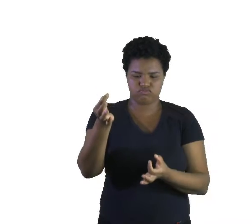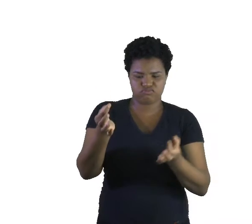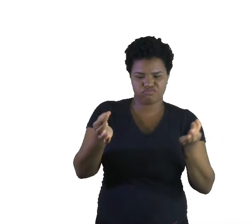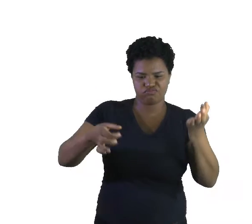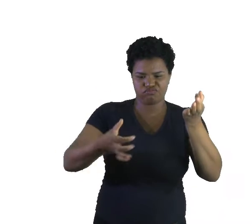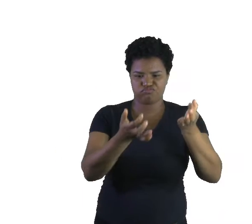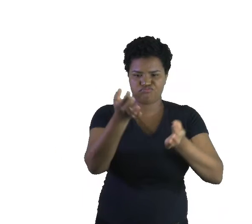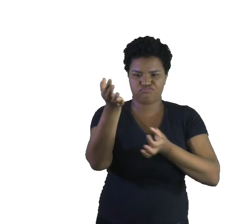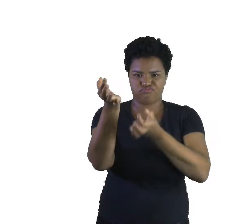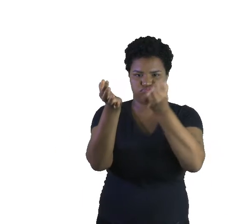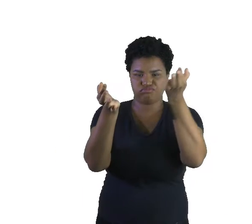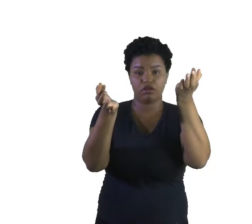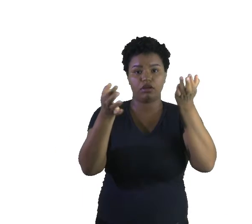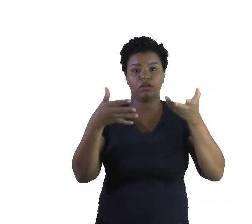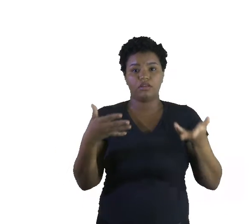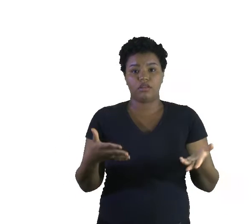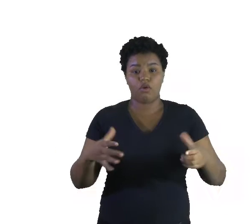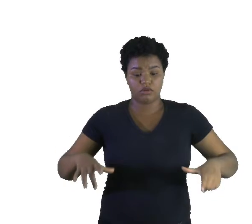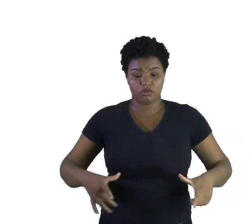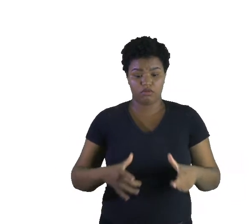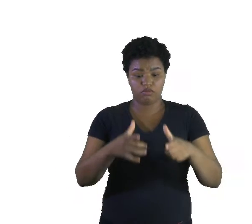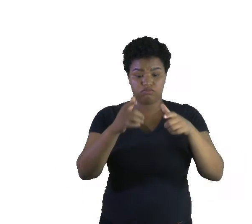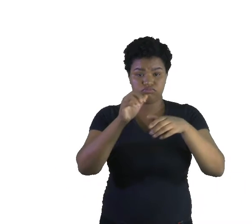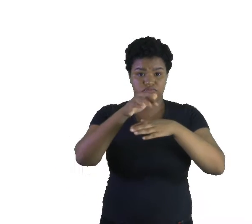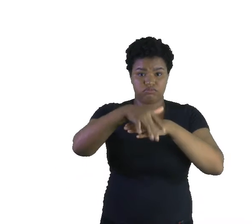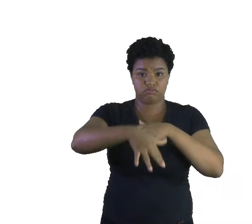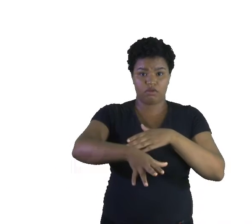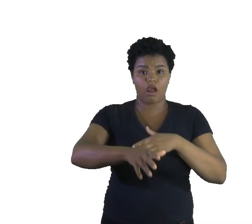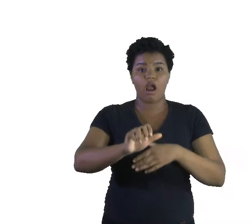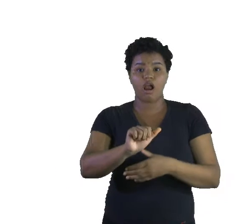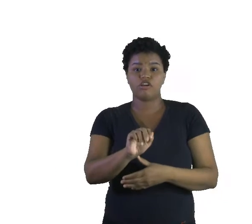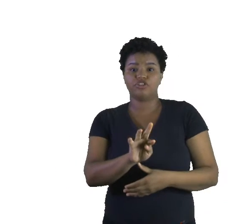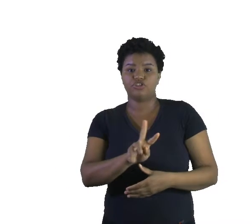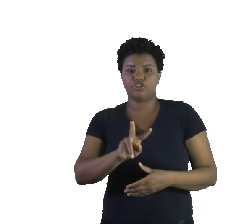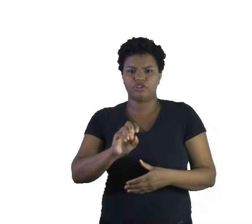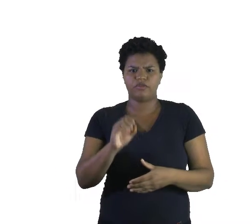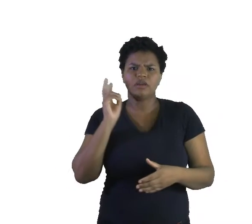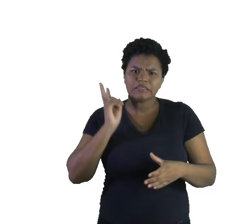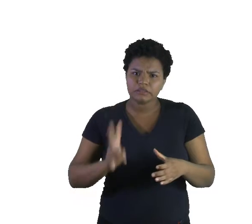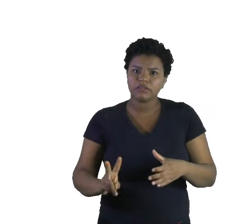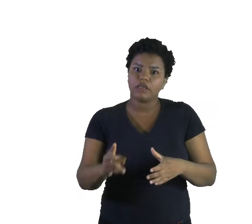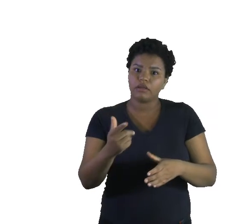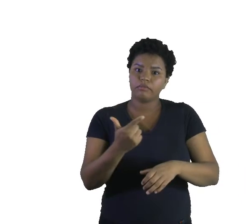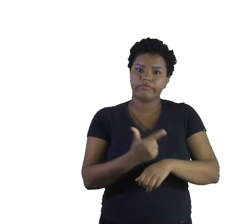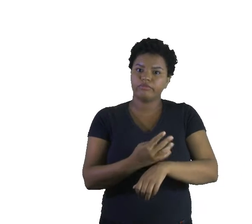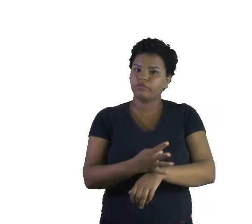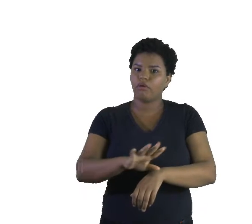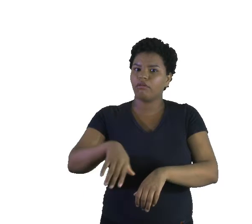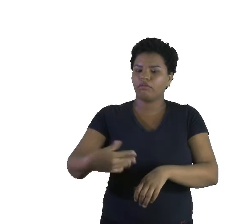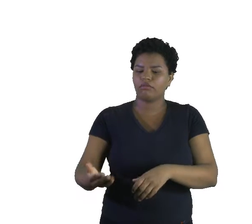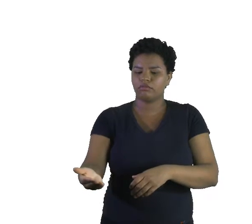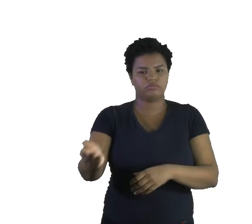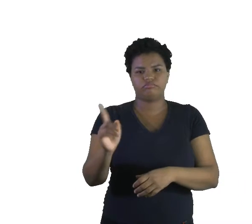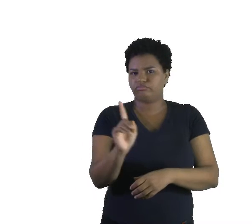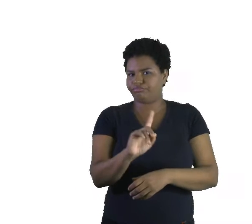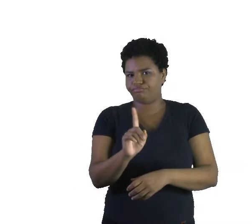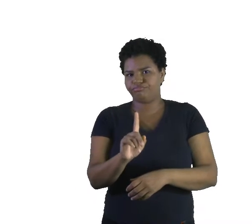os vulcões ativos, eles não permanecem ativos o tempo todo, tá? É válido lembrar